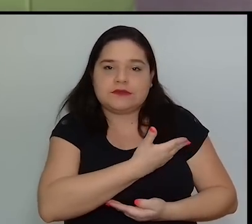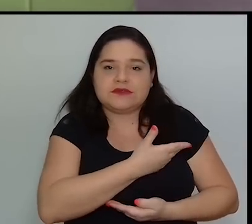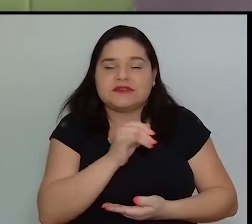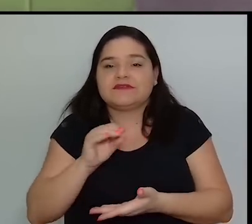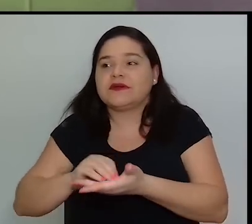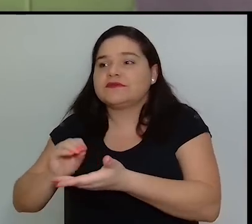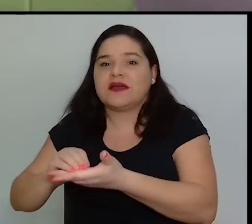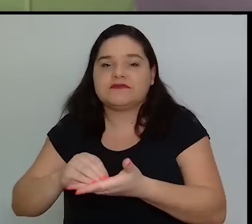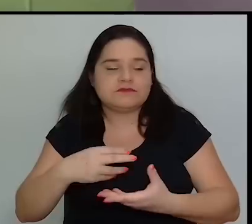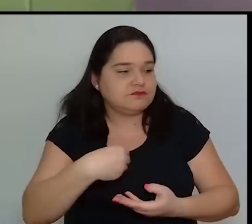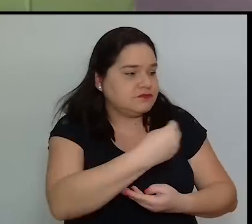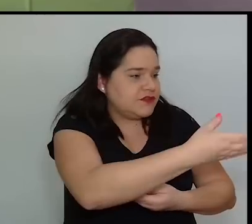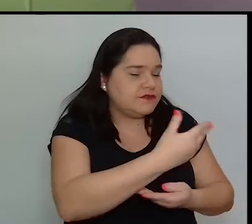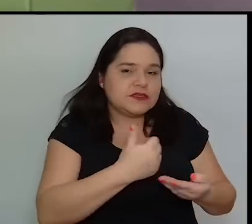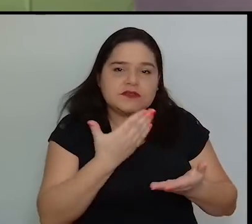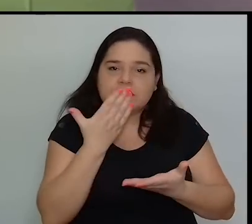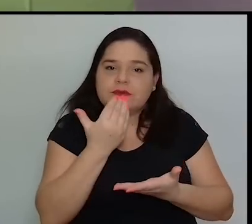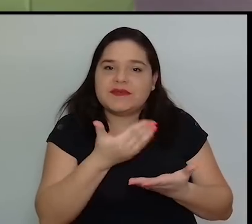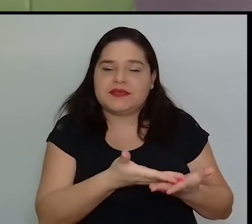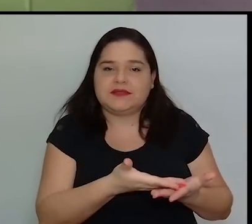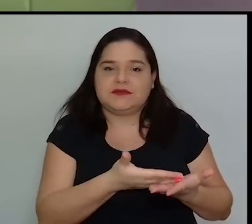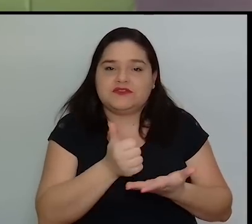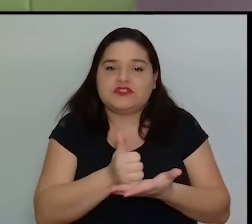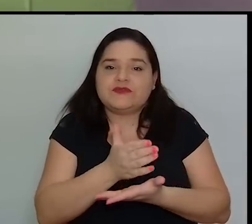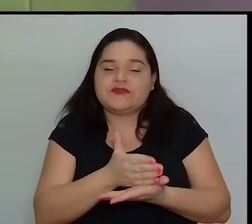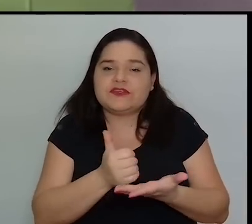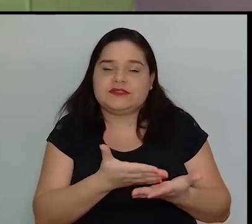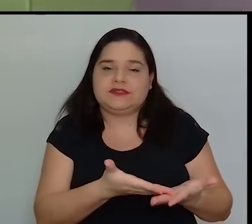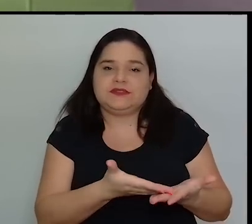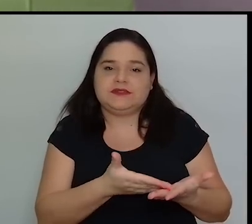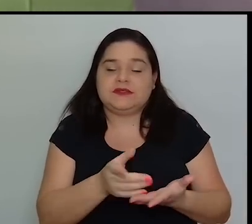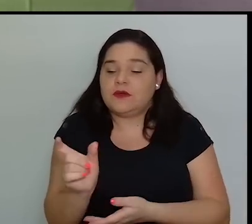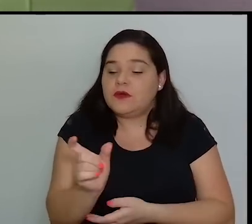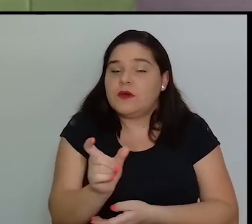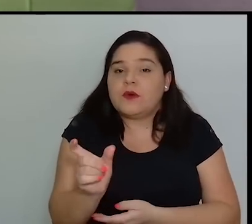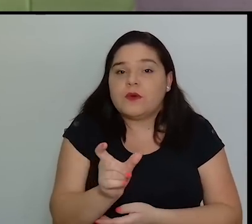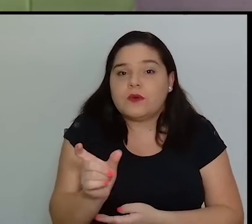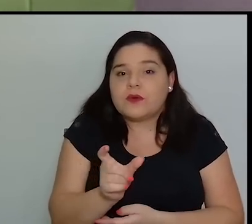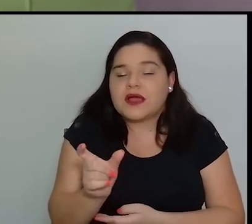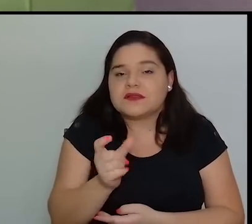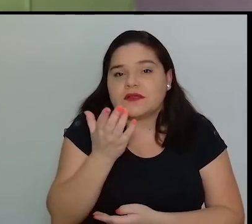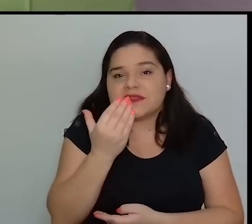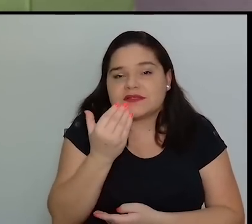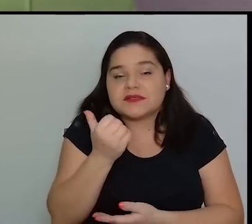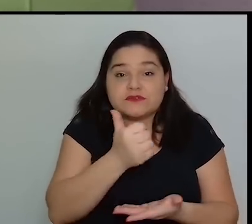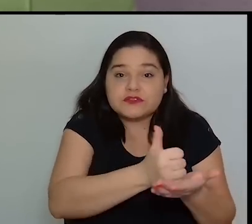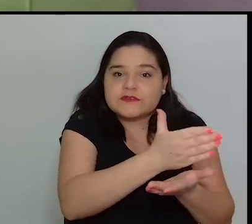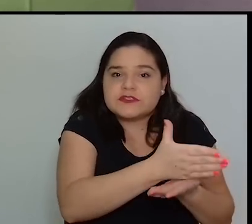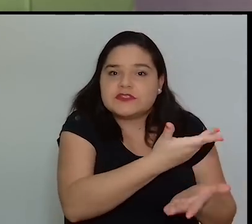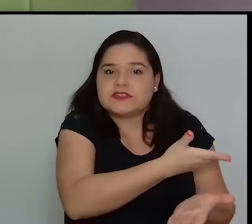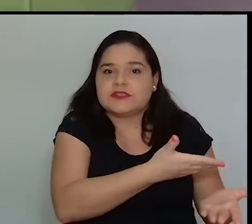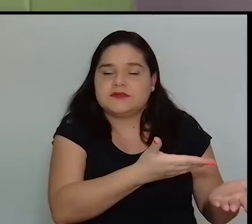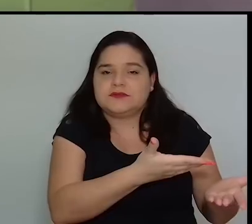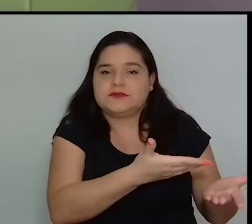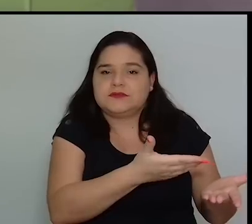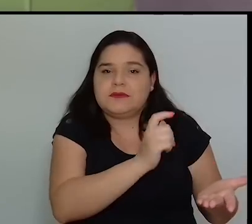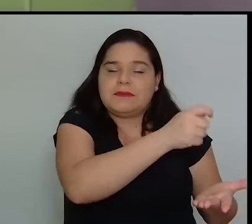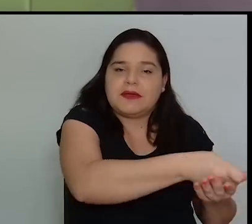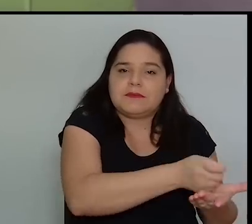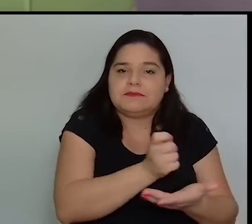suficiente para os dois dividiam o cartão o cartão alimentação que recebeu da